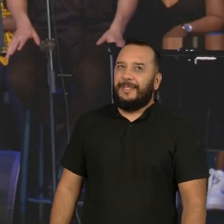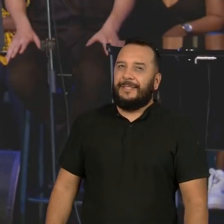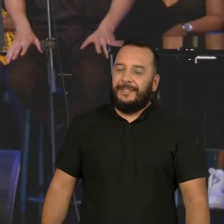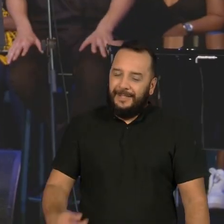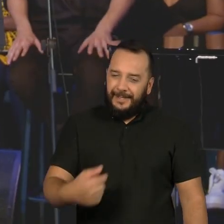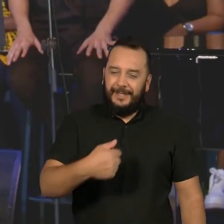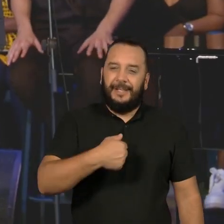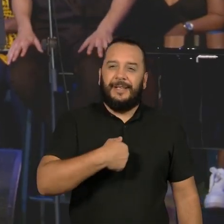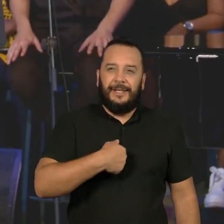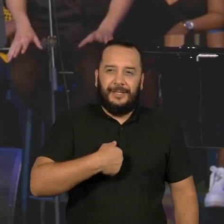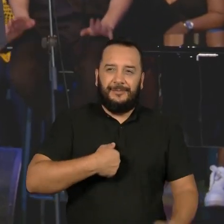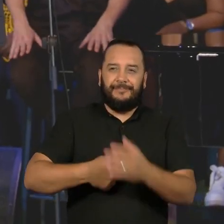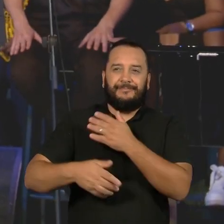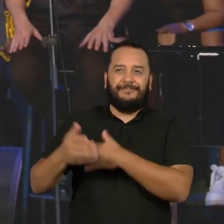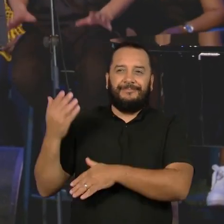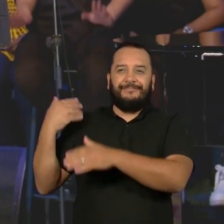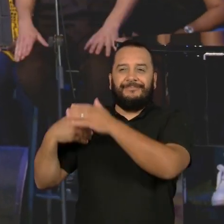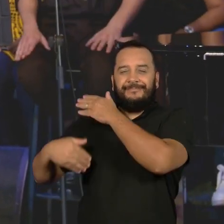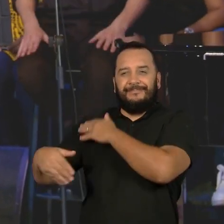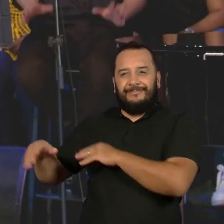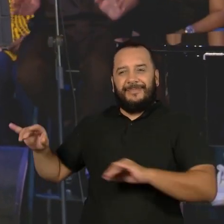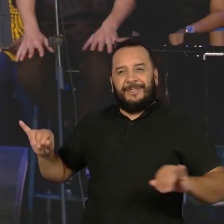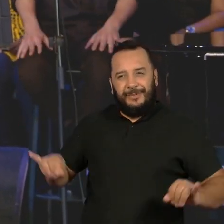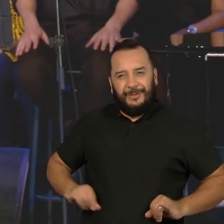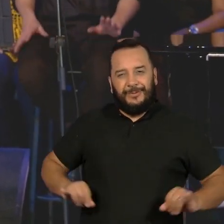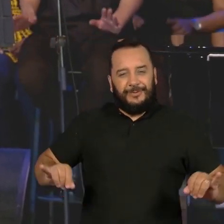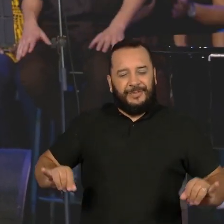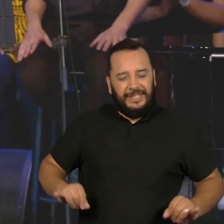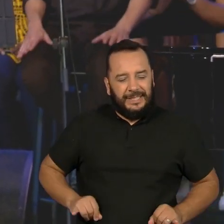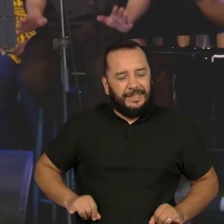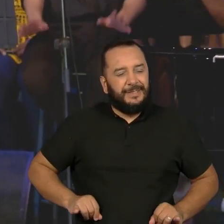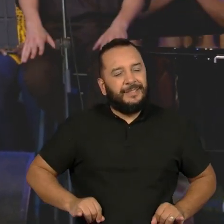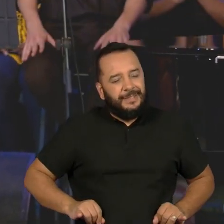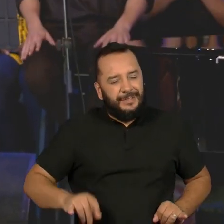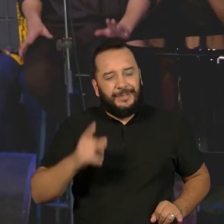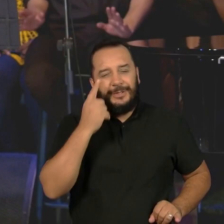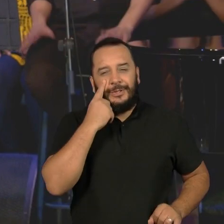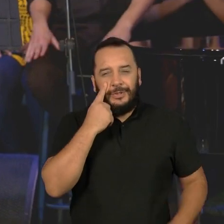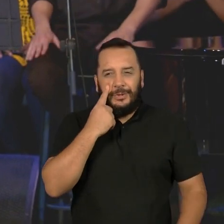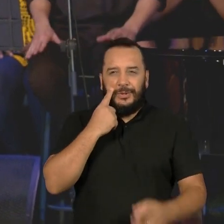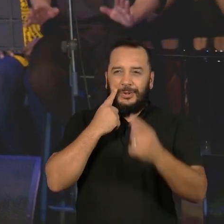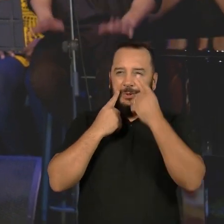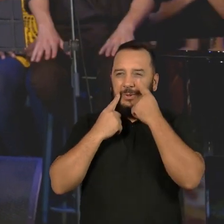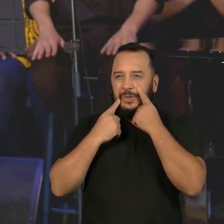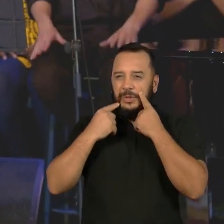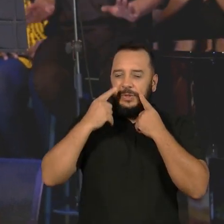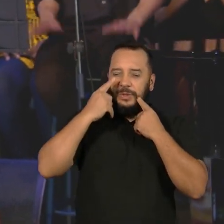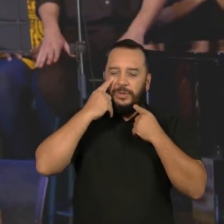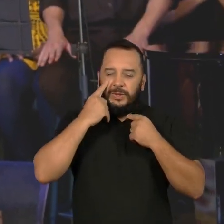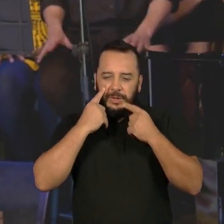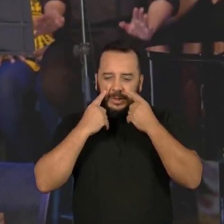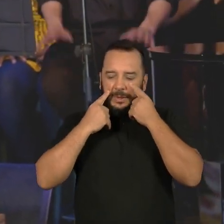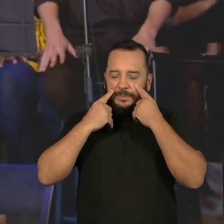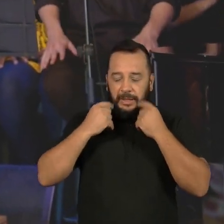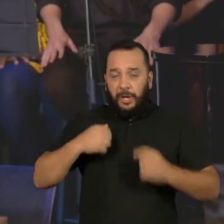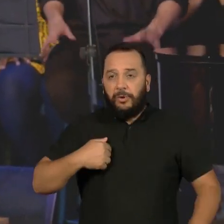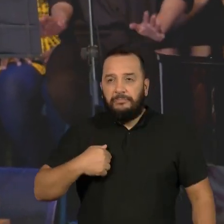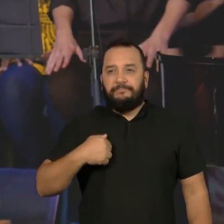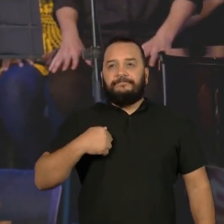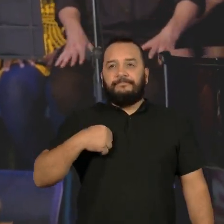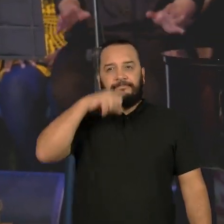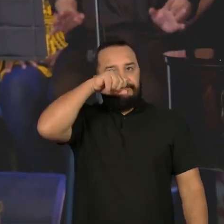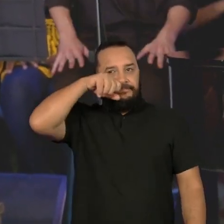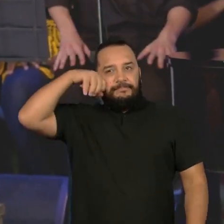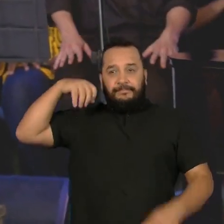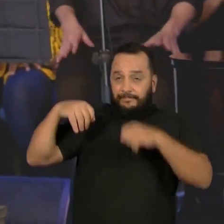Já sofri demais, já chorei, mas não me entreguei, não